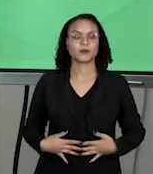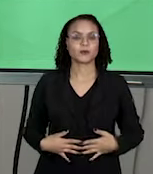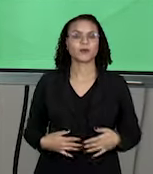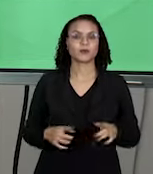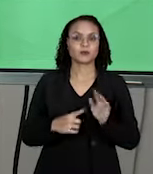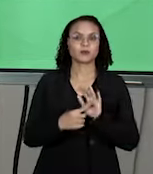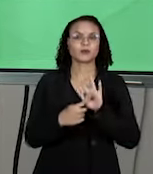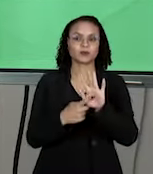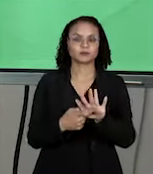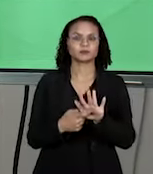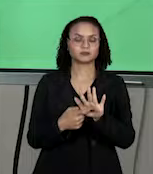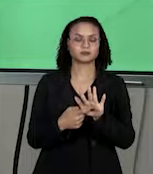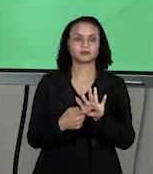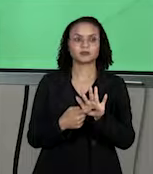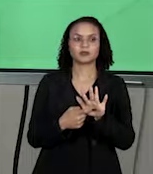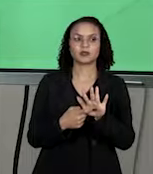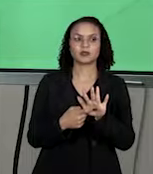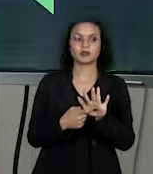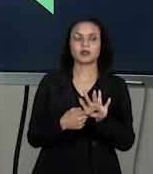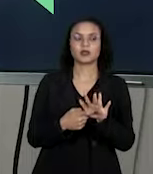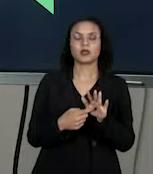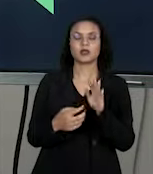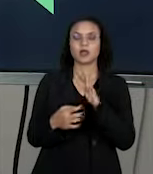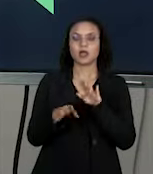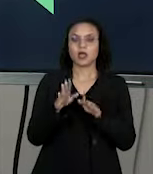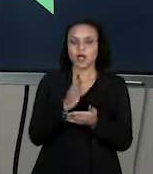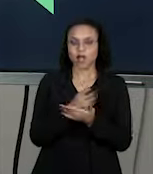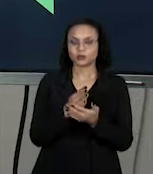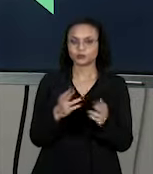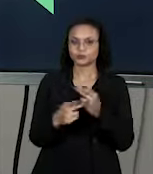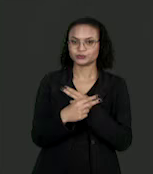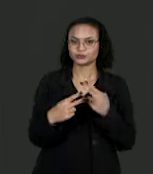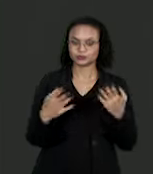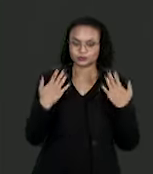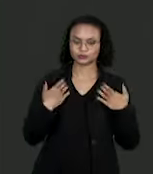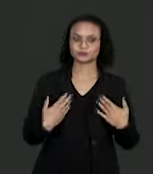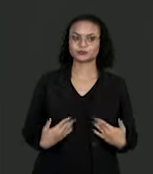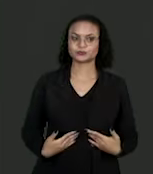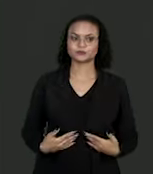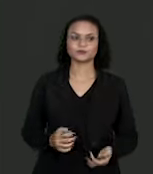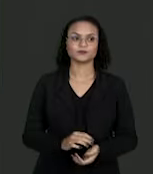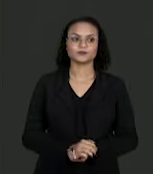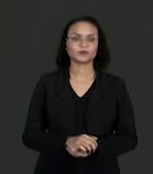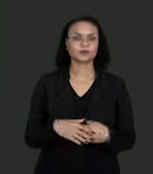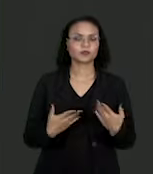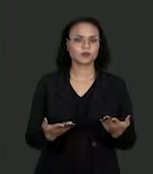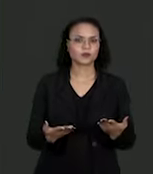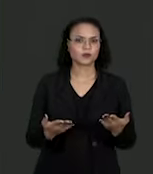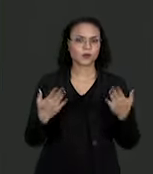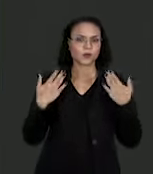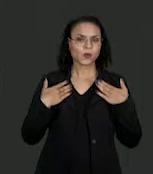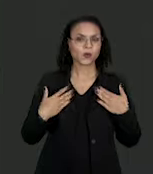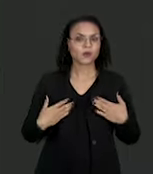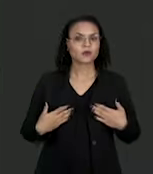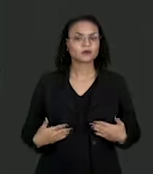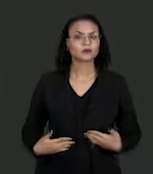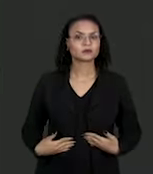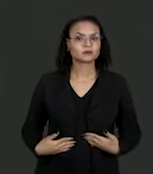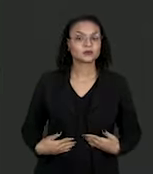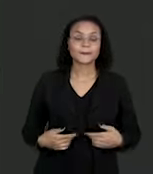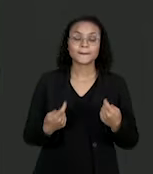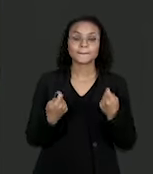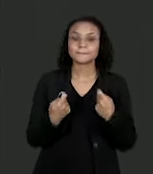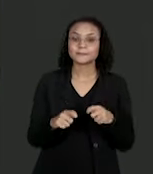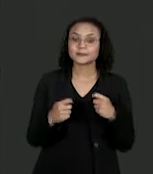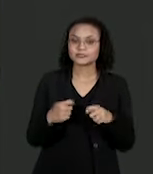por exemplo, o aumento dos batimentos cardíacos, né? Então, o nosso corpo, ele